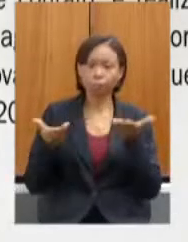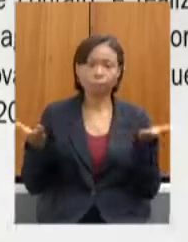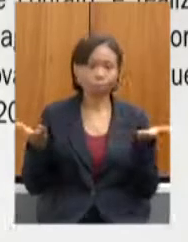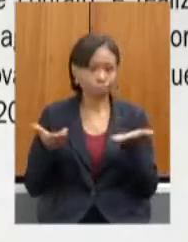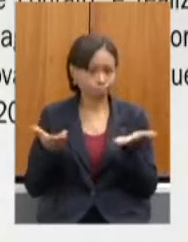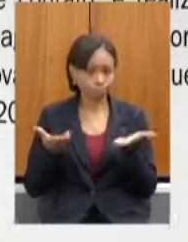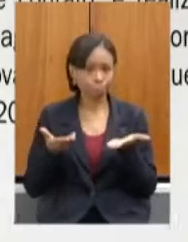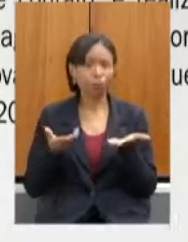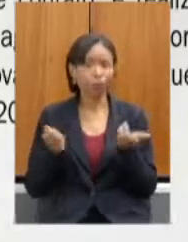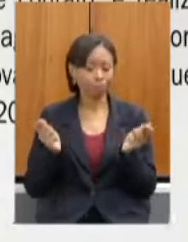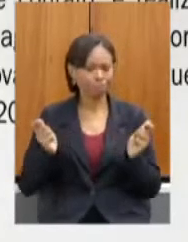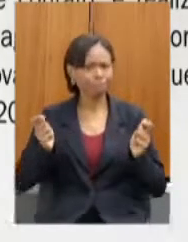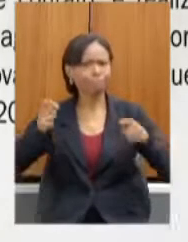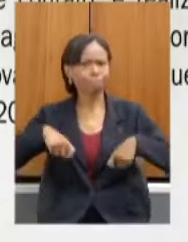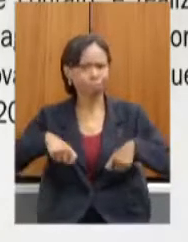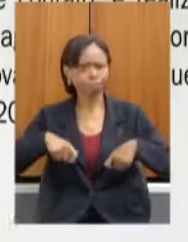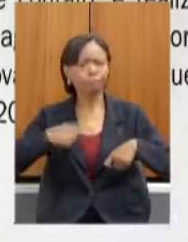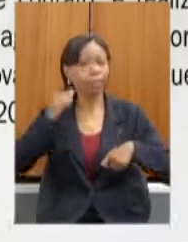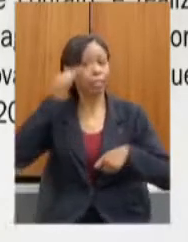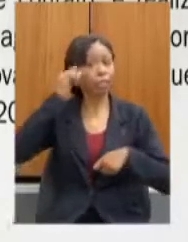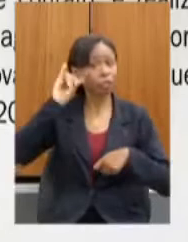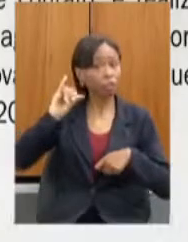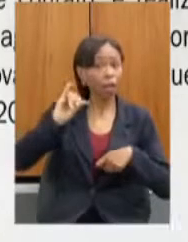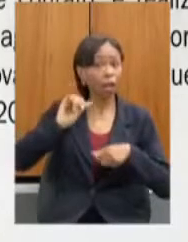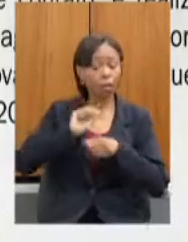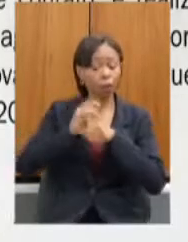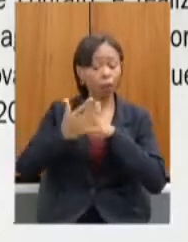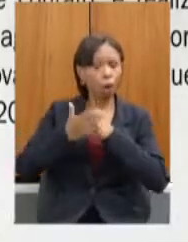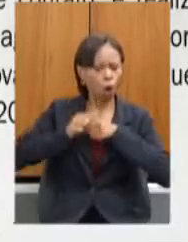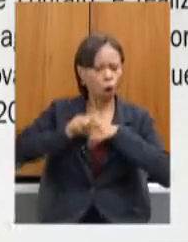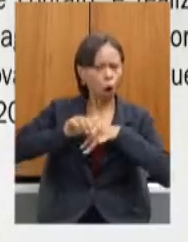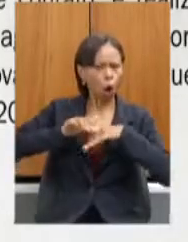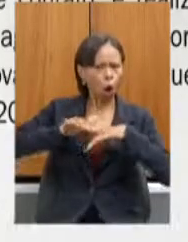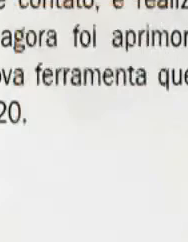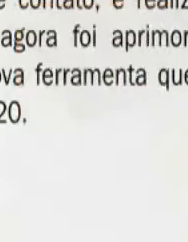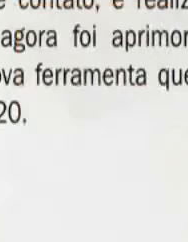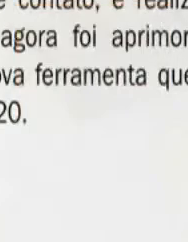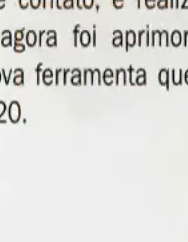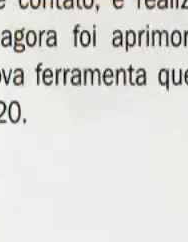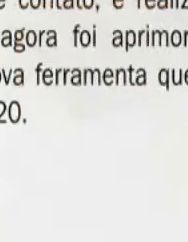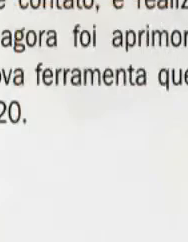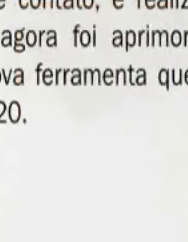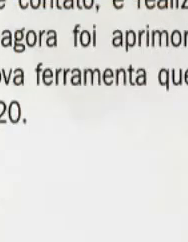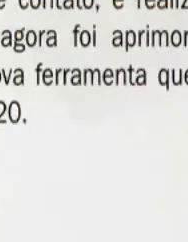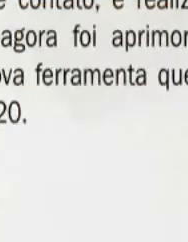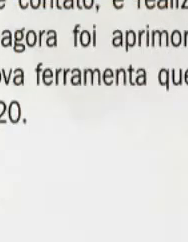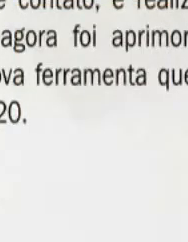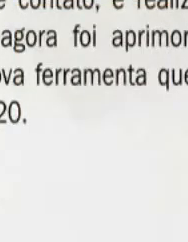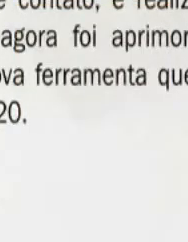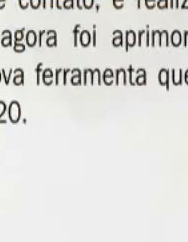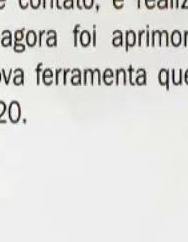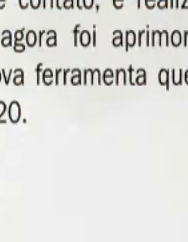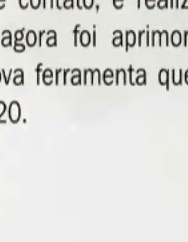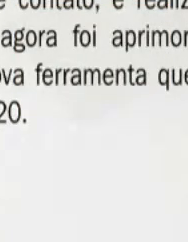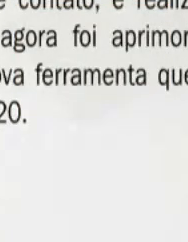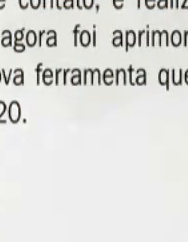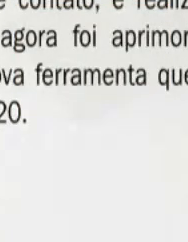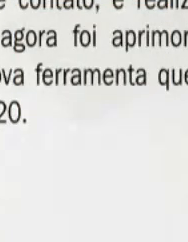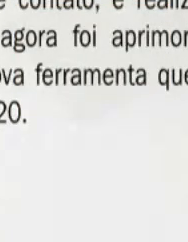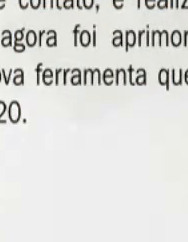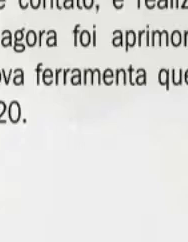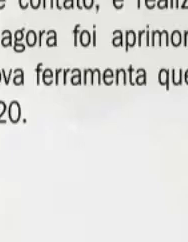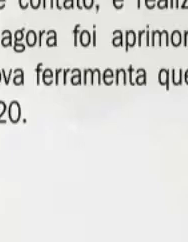mais eficaz de evitar que a epidemia se alastra Ou seja todos os sintomáticos nós temos que identificar